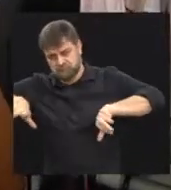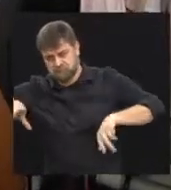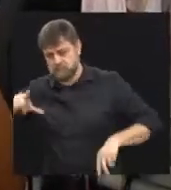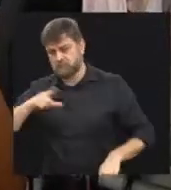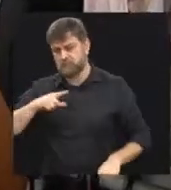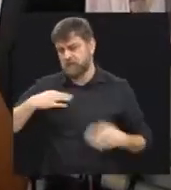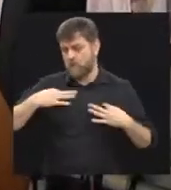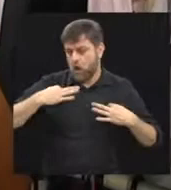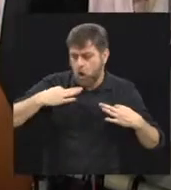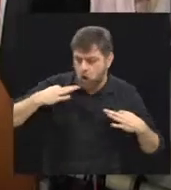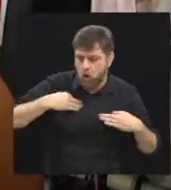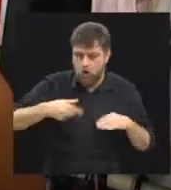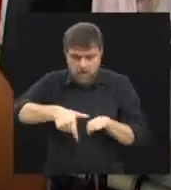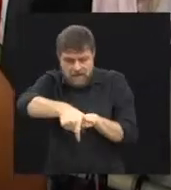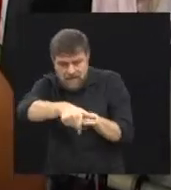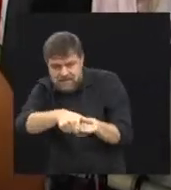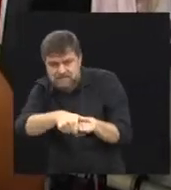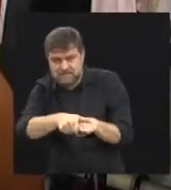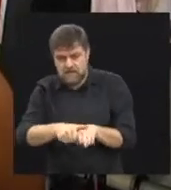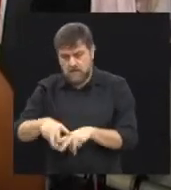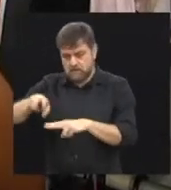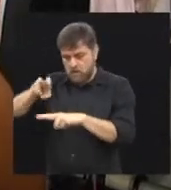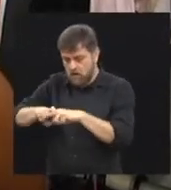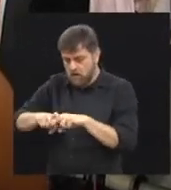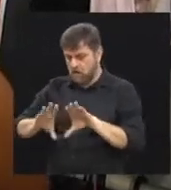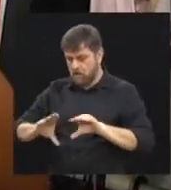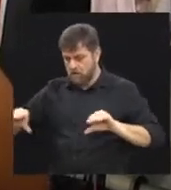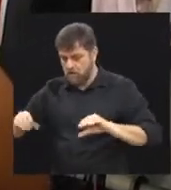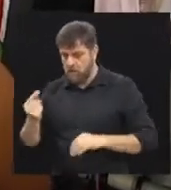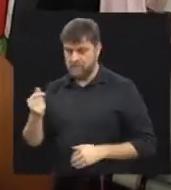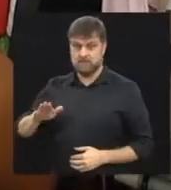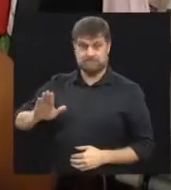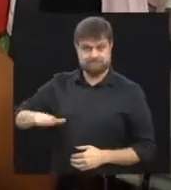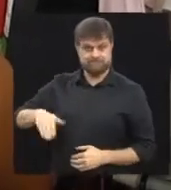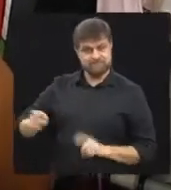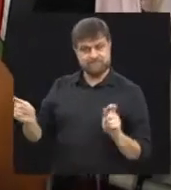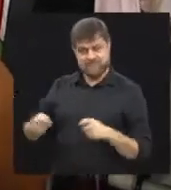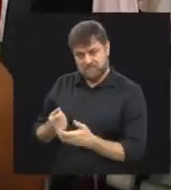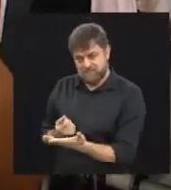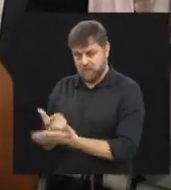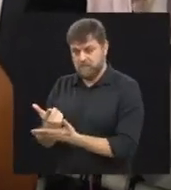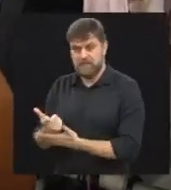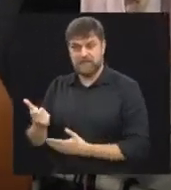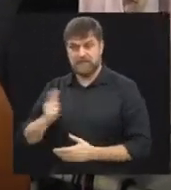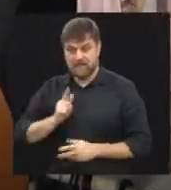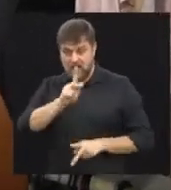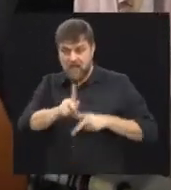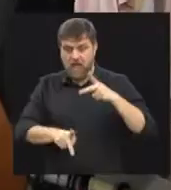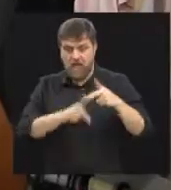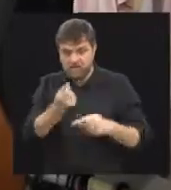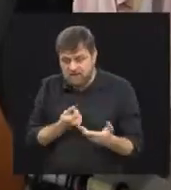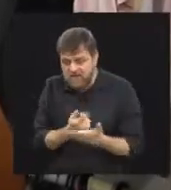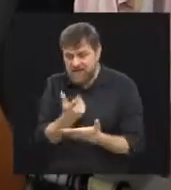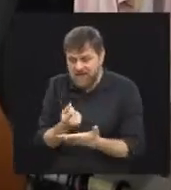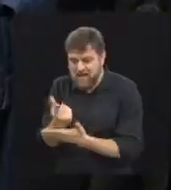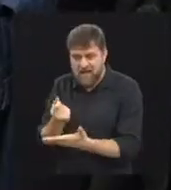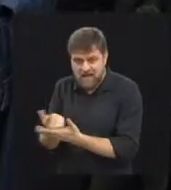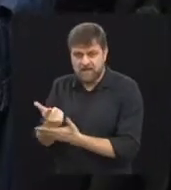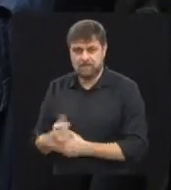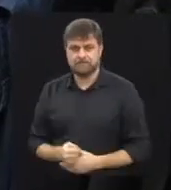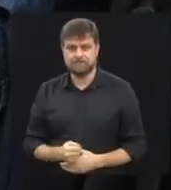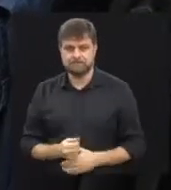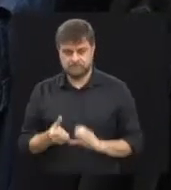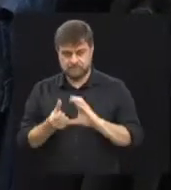diversas coisas, roupas, calçados, móveis e com preço bem acessível. Então tem uma aceitação da população muito grande.